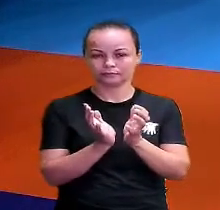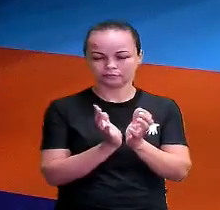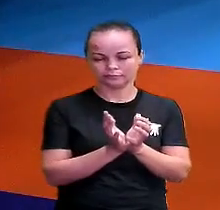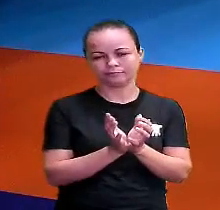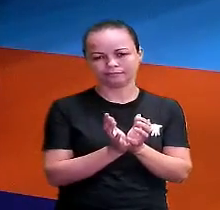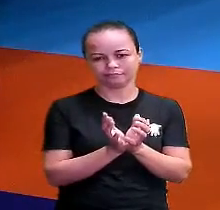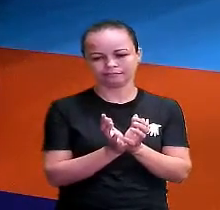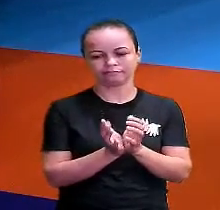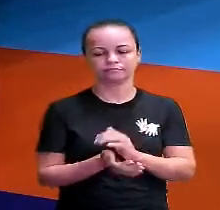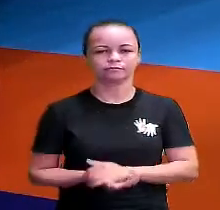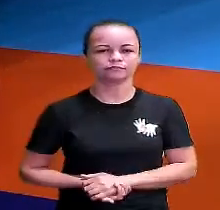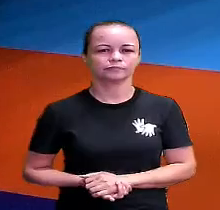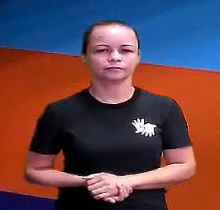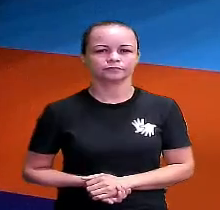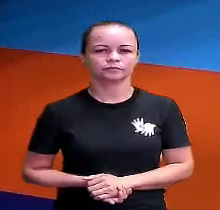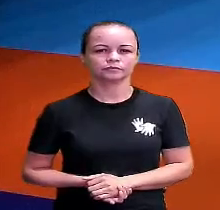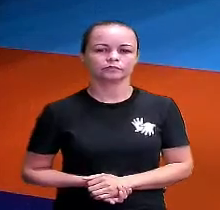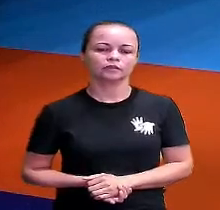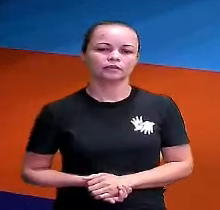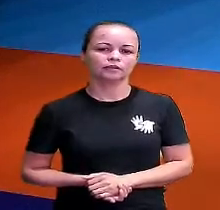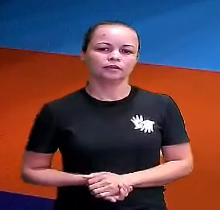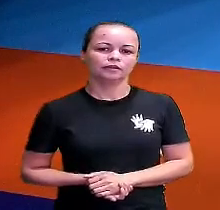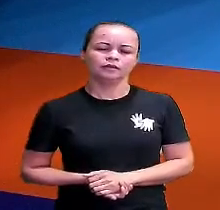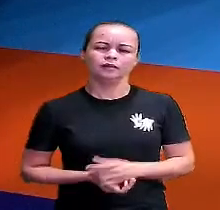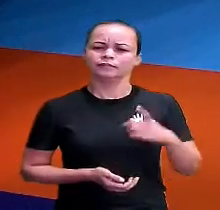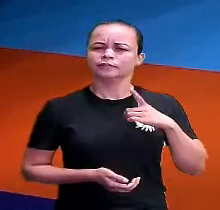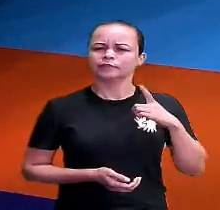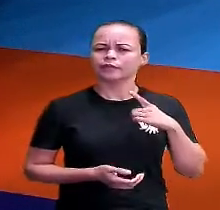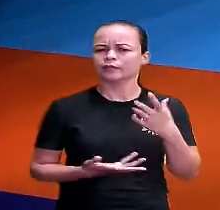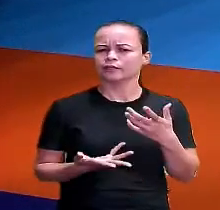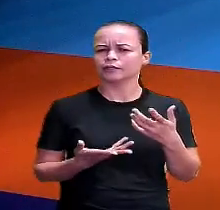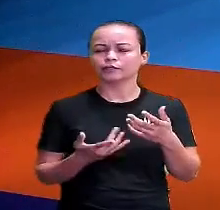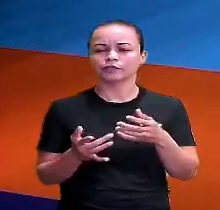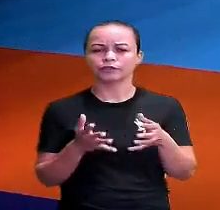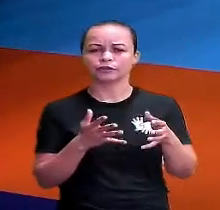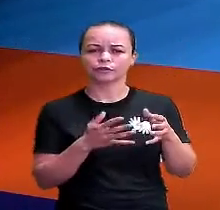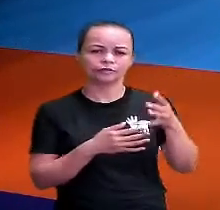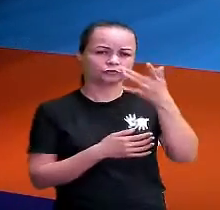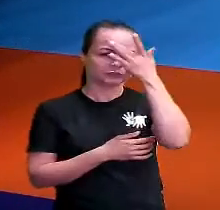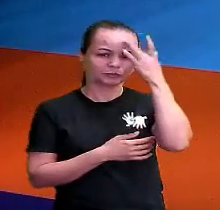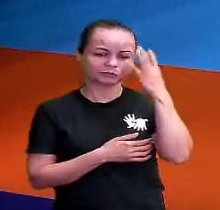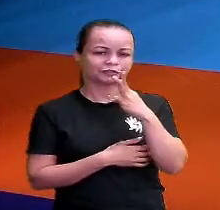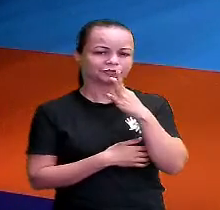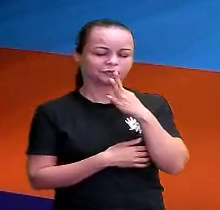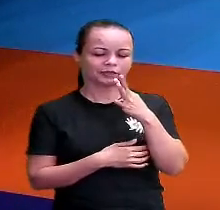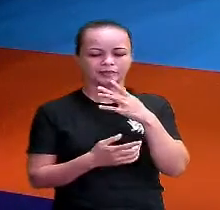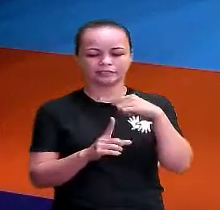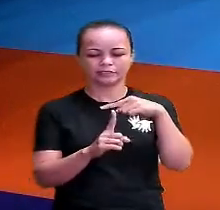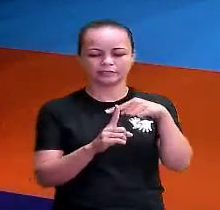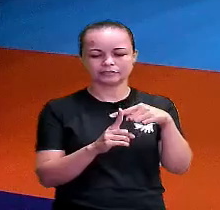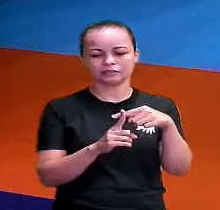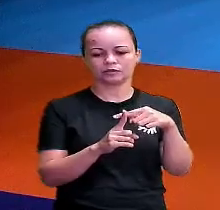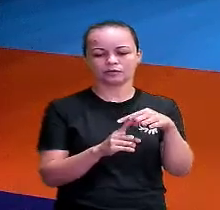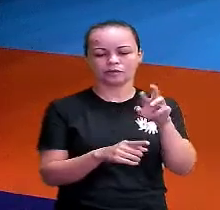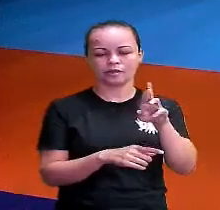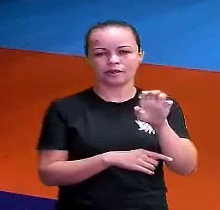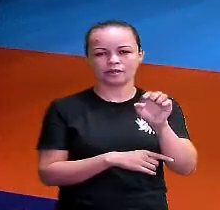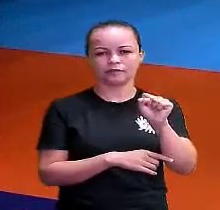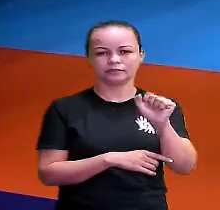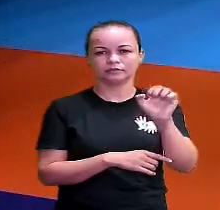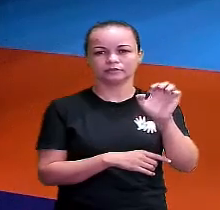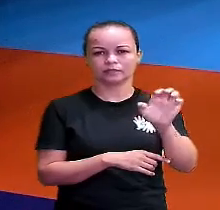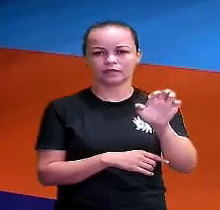ou reagrupamento. Tem quem conheça como adição por reserva ou adição por reagrupamento, dá no